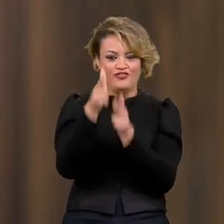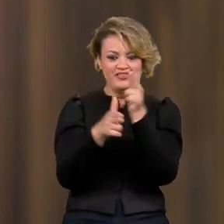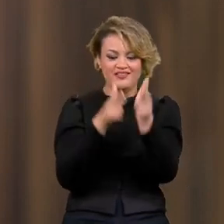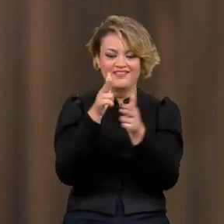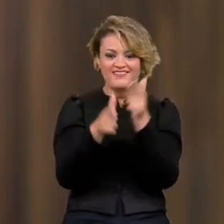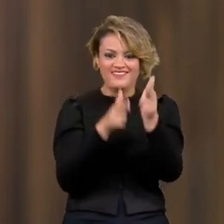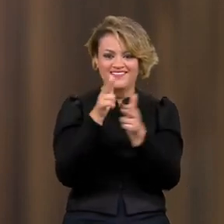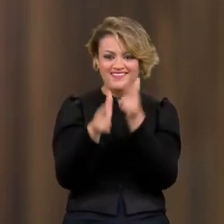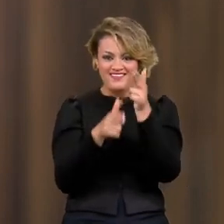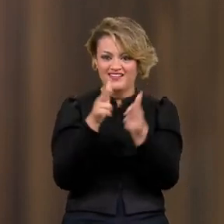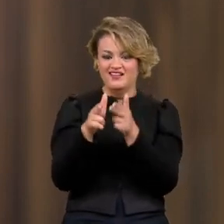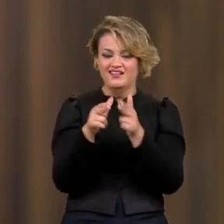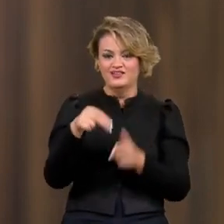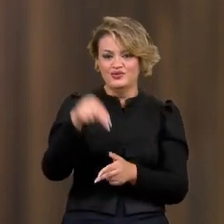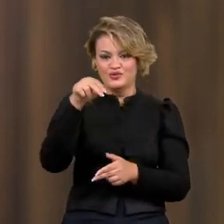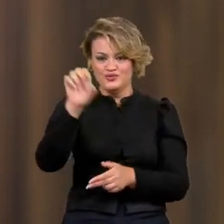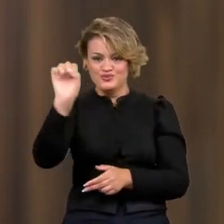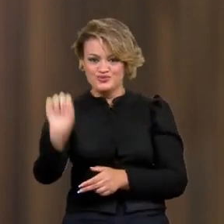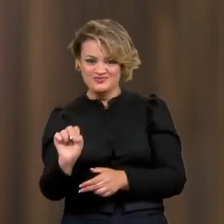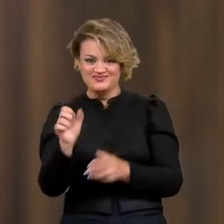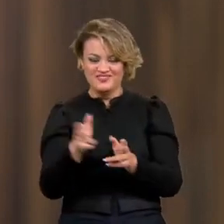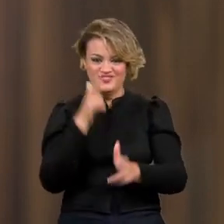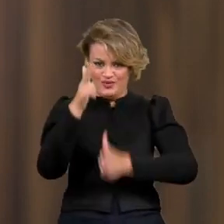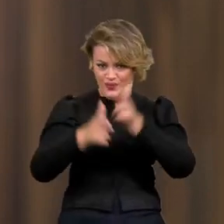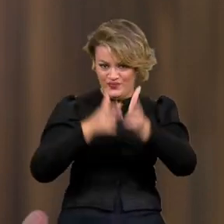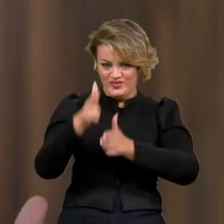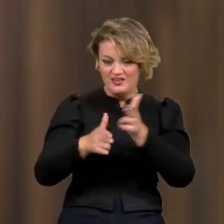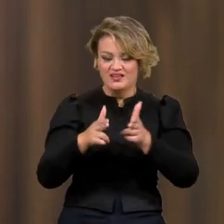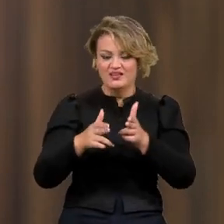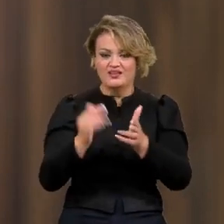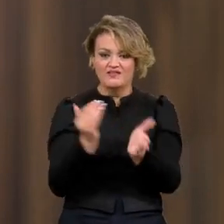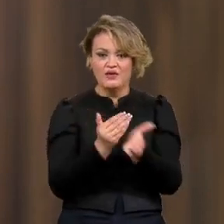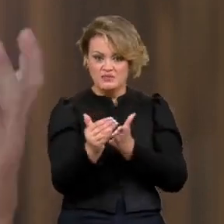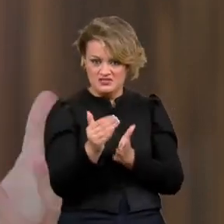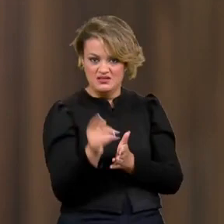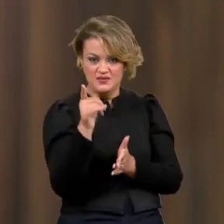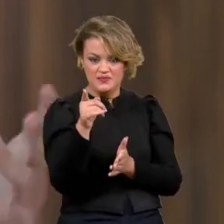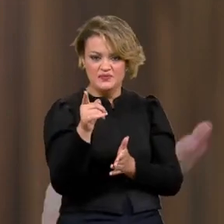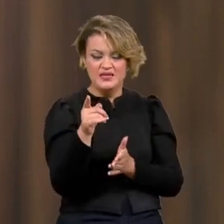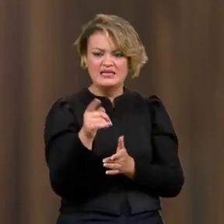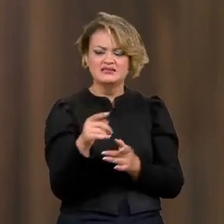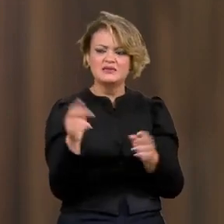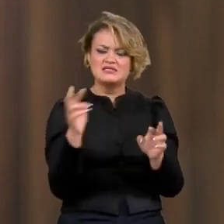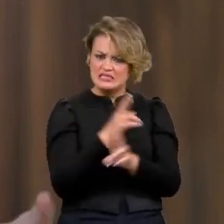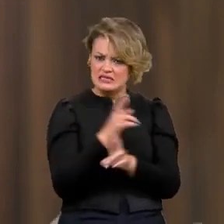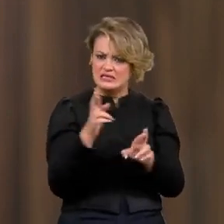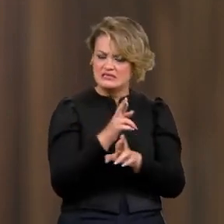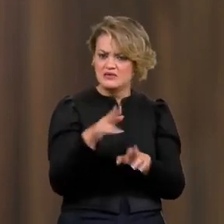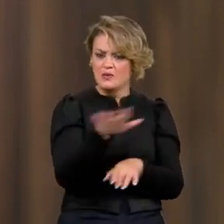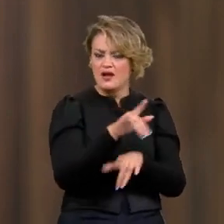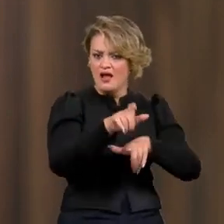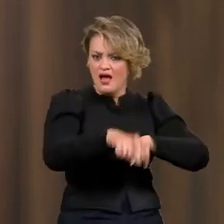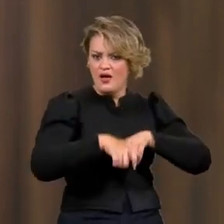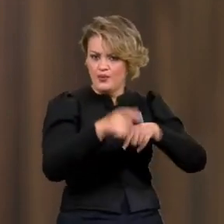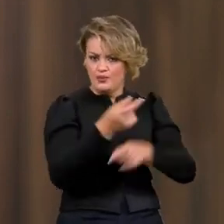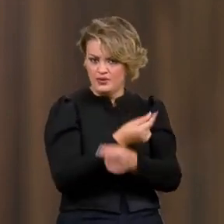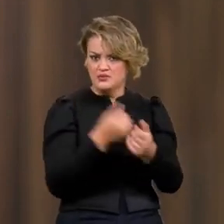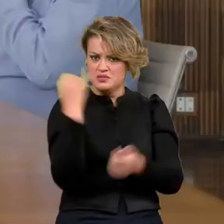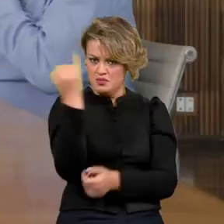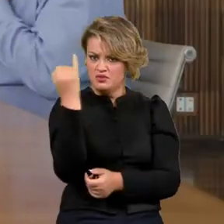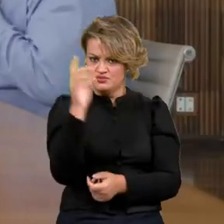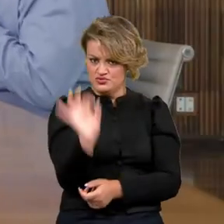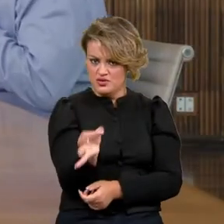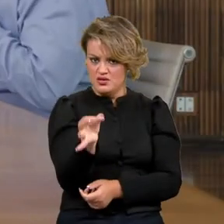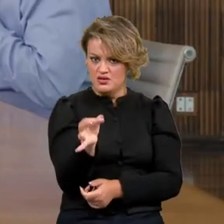agora que vai ser inaugurado essa relação com agronegócio é muito importante negócio obviamente é Um Esteio aí da nossa